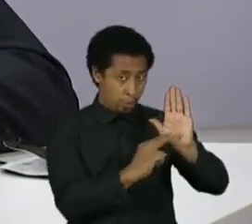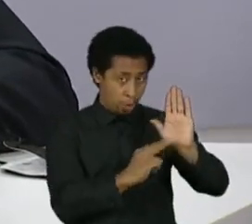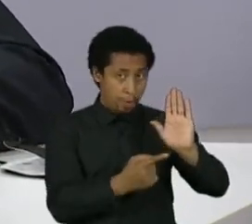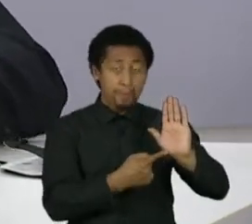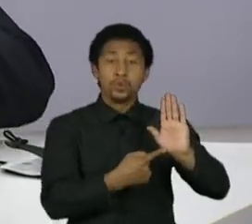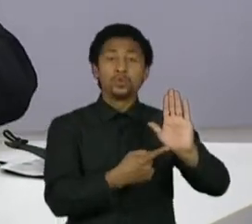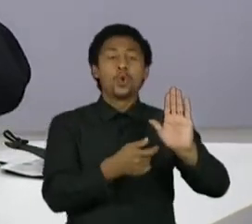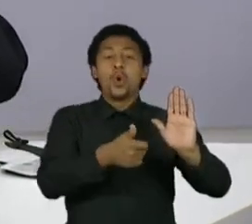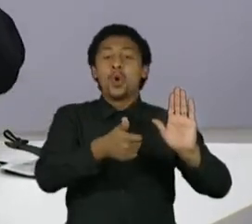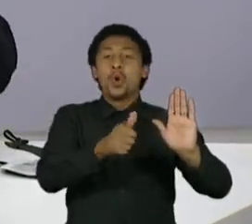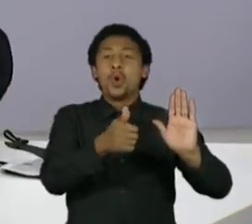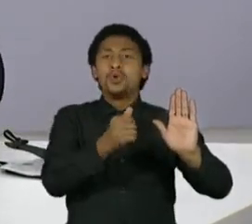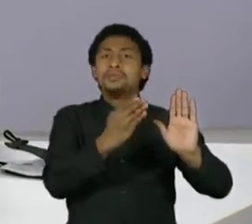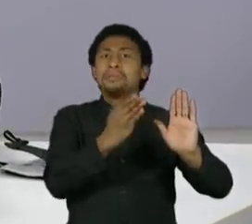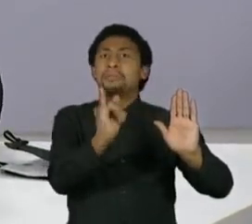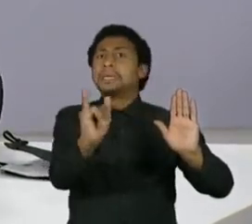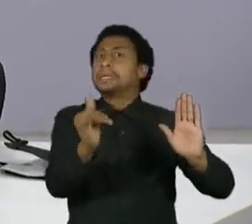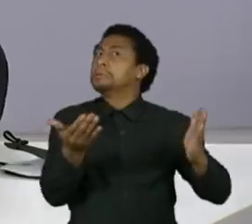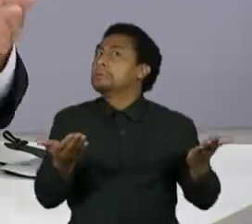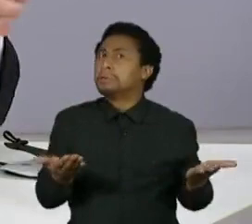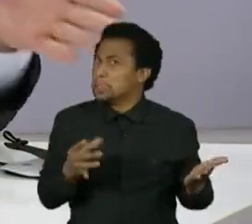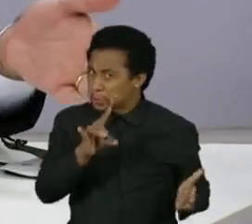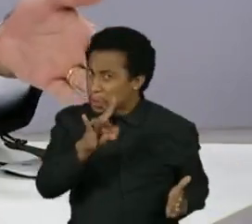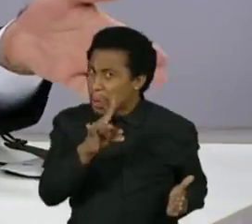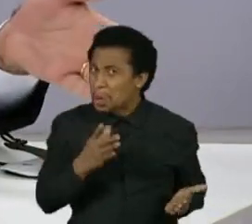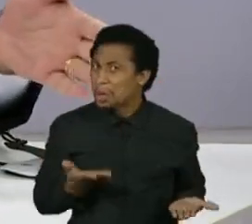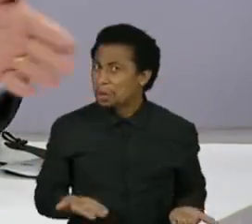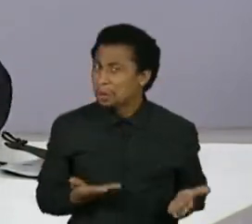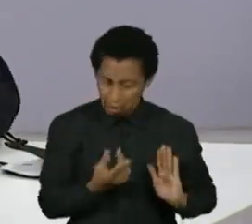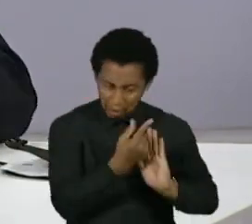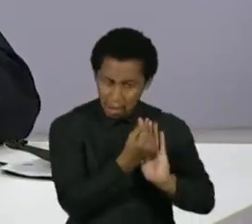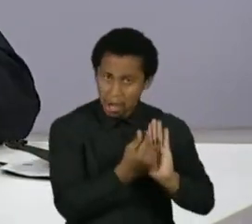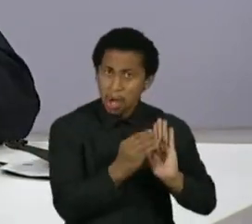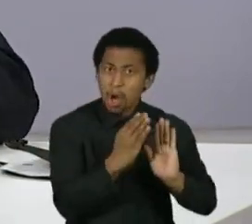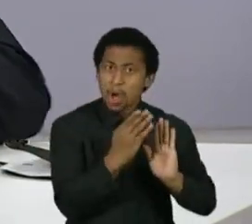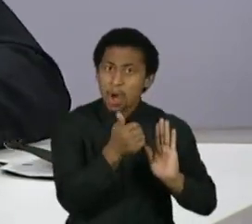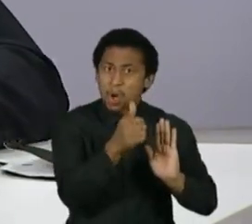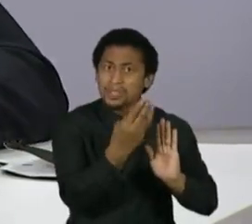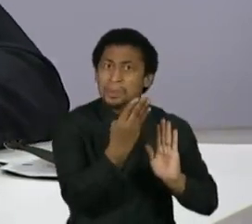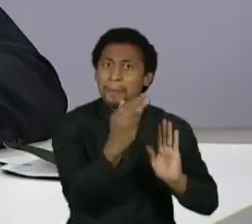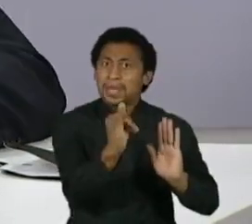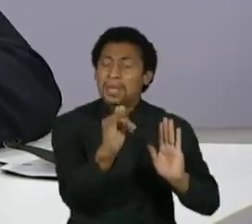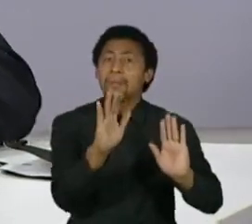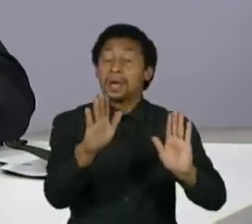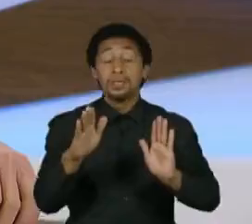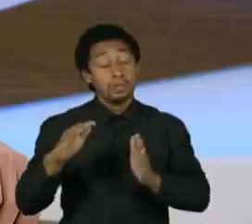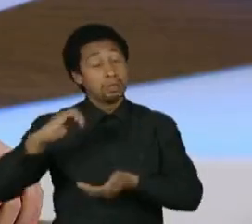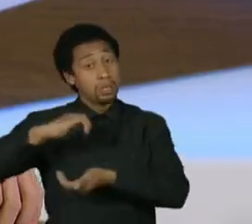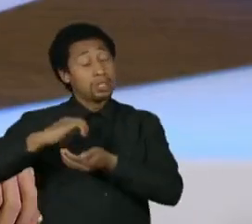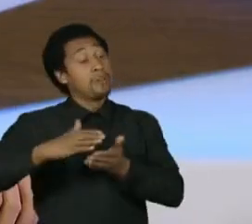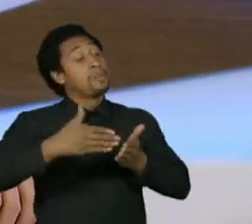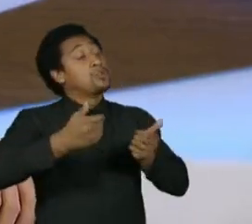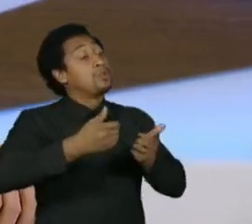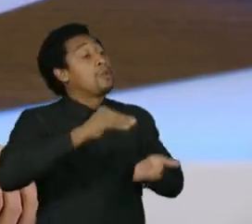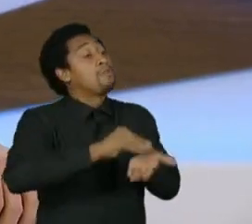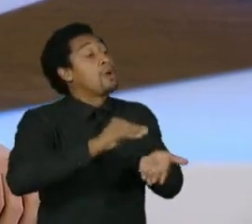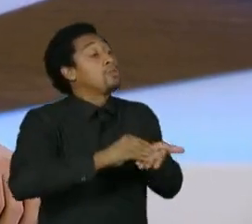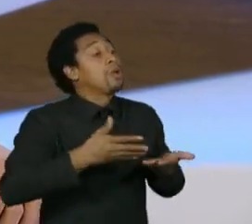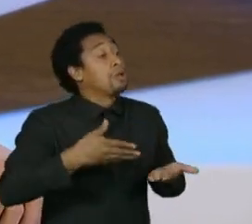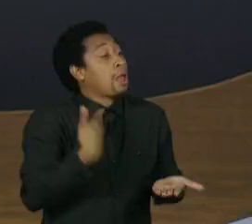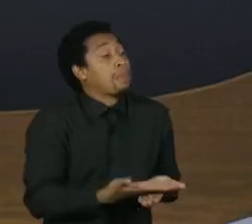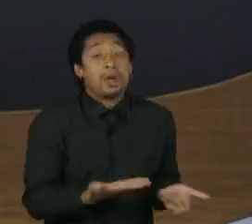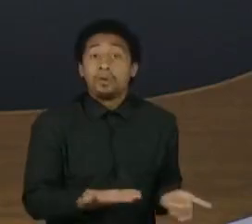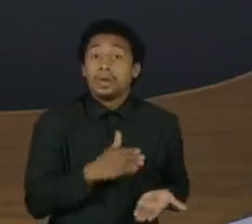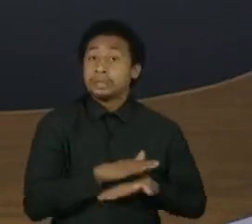11 bilhões, de modo que aquilo que foi determinado pelo Supremo, até agora não foi cumprido. Esse é o ponto. Sim, mas só mais uma